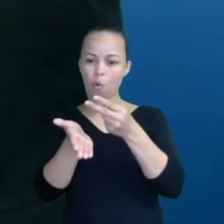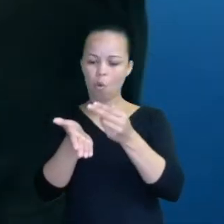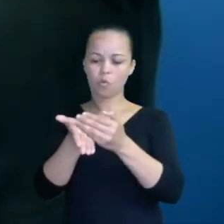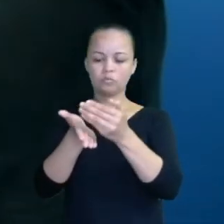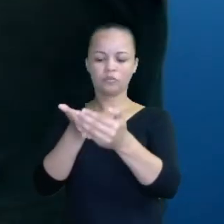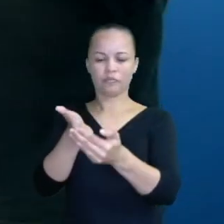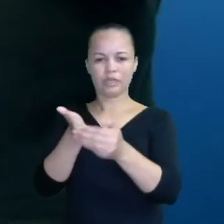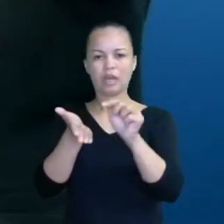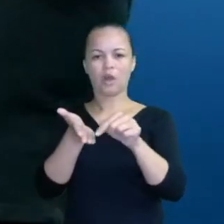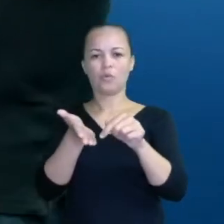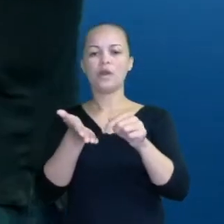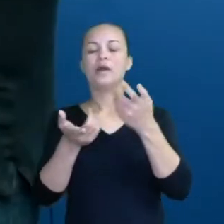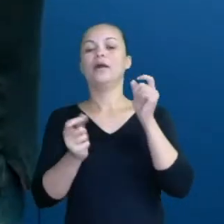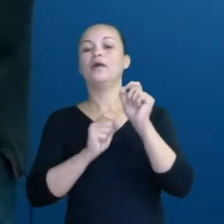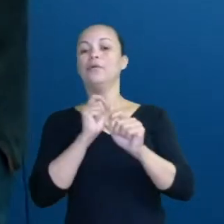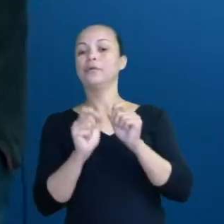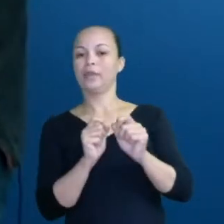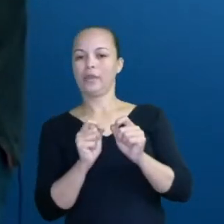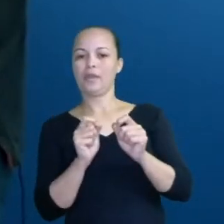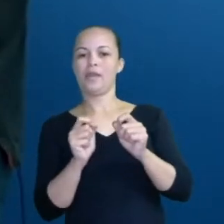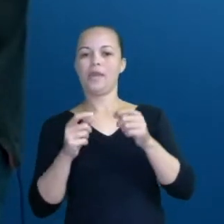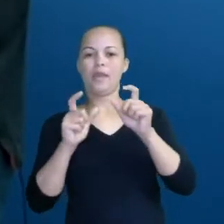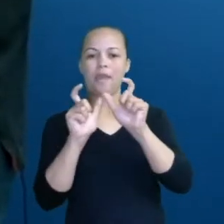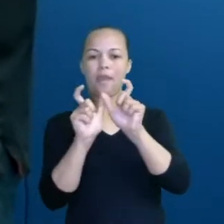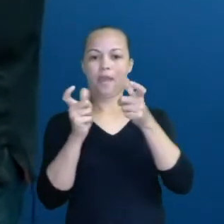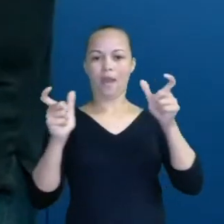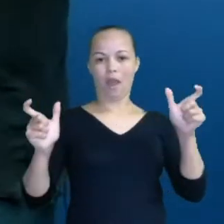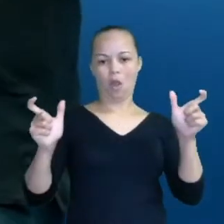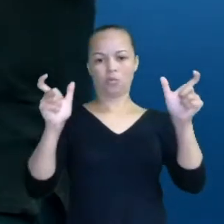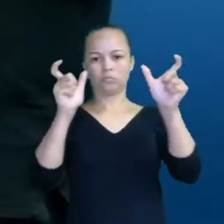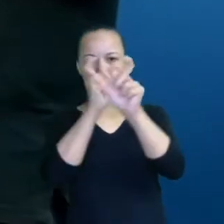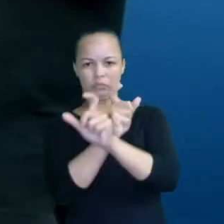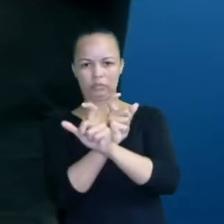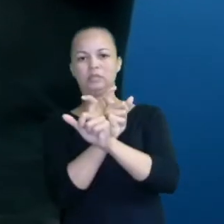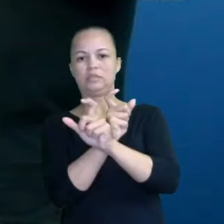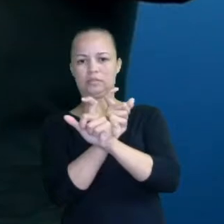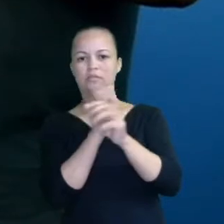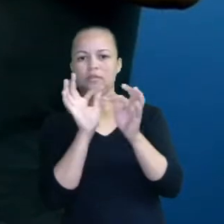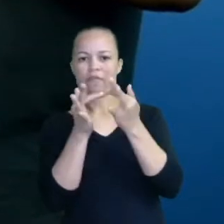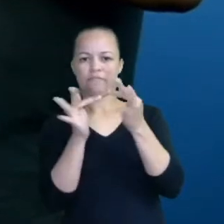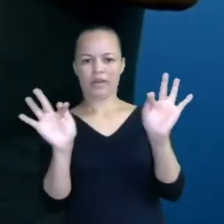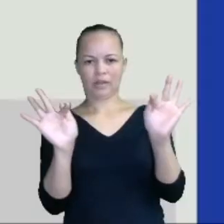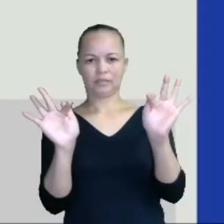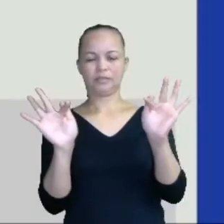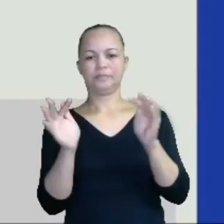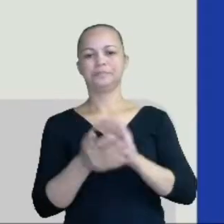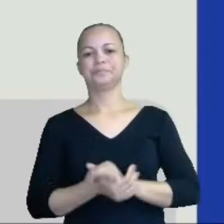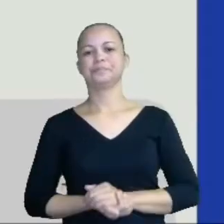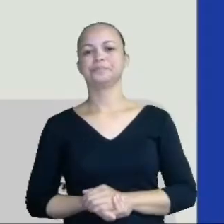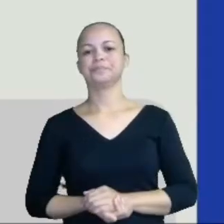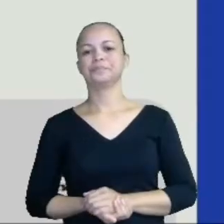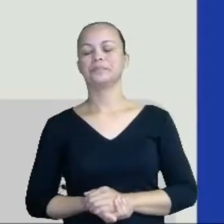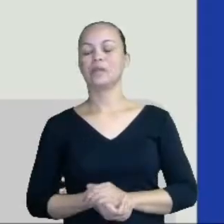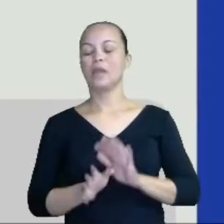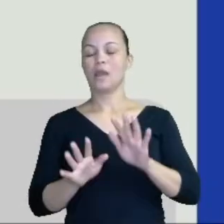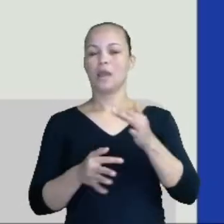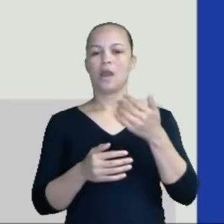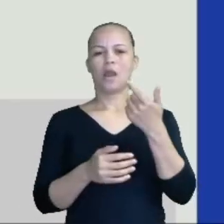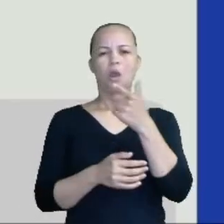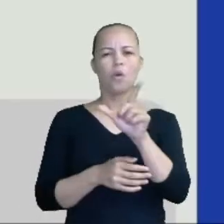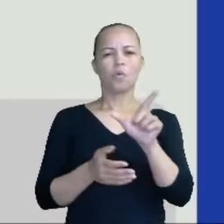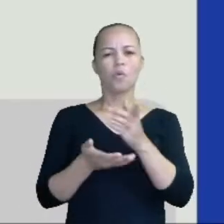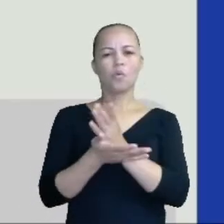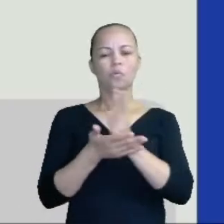é o que nós chamamos de ordem indireta ou inversa da frase. Mais alguns